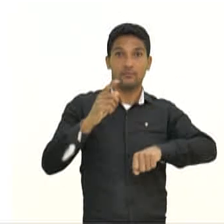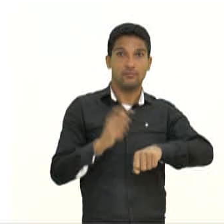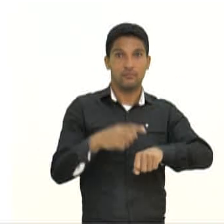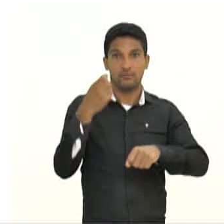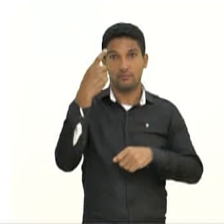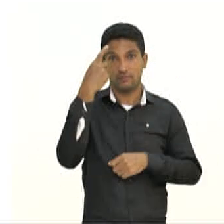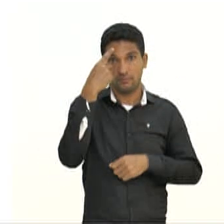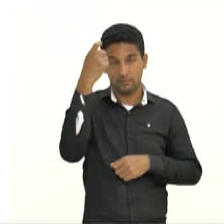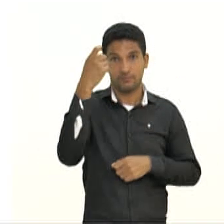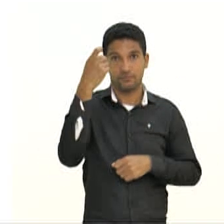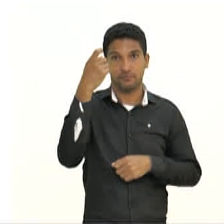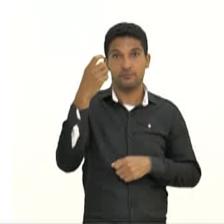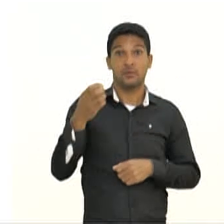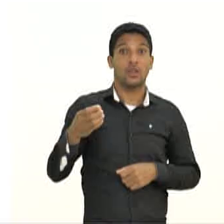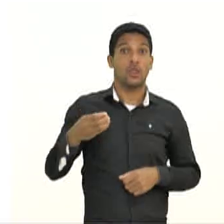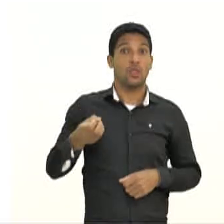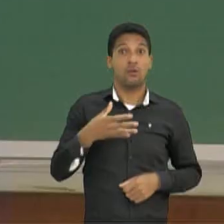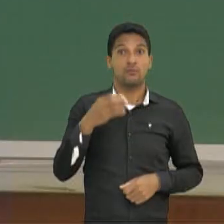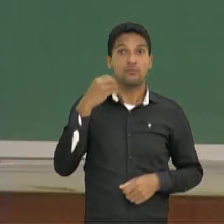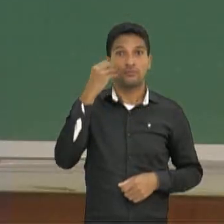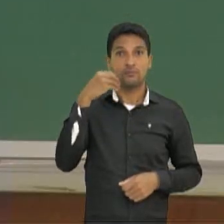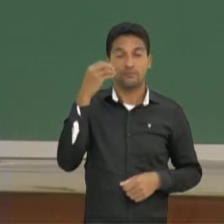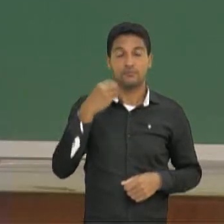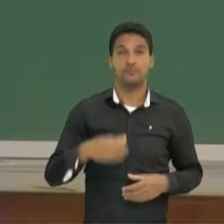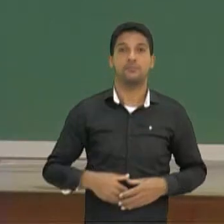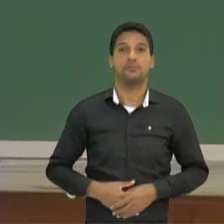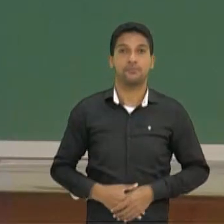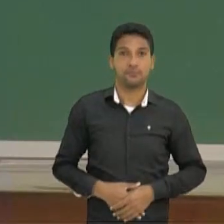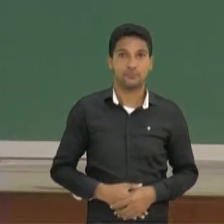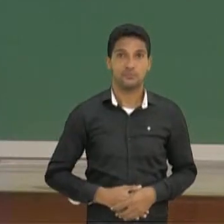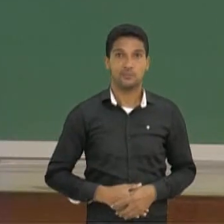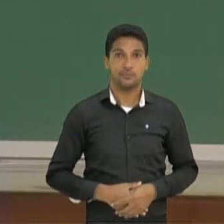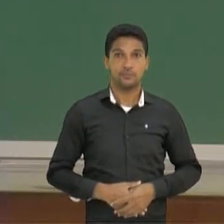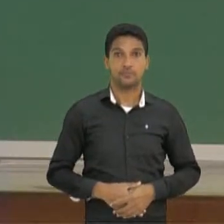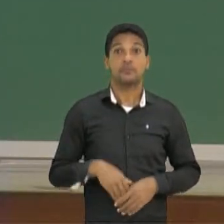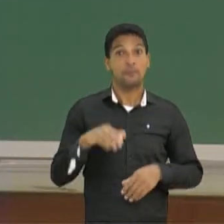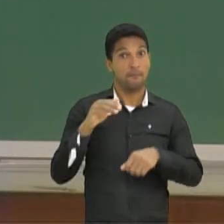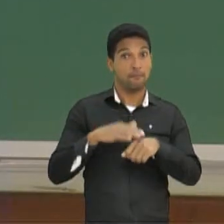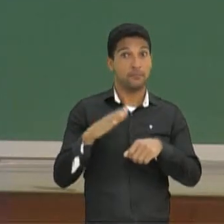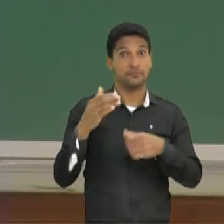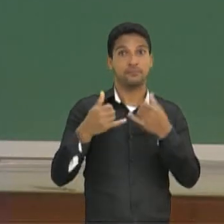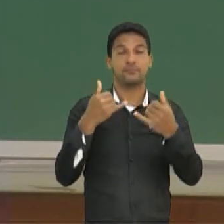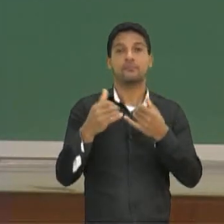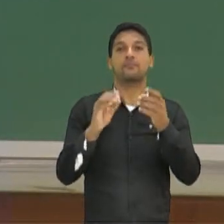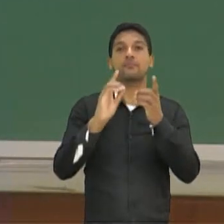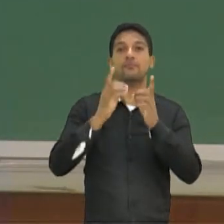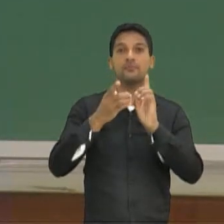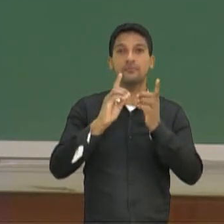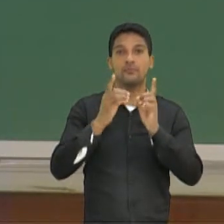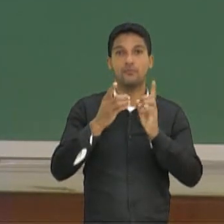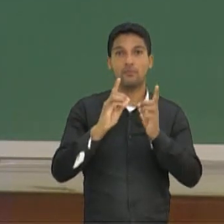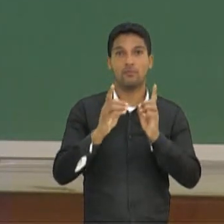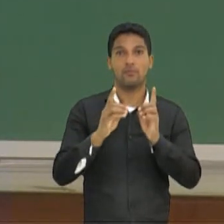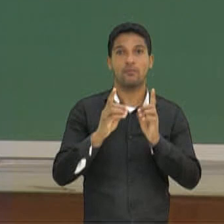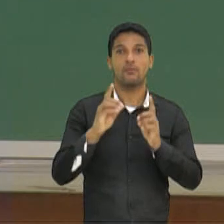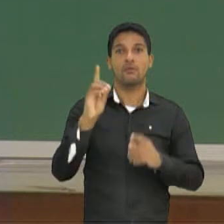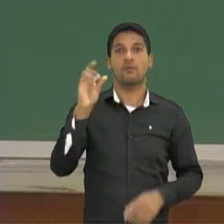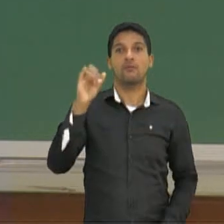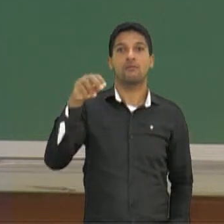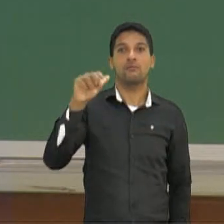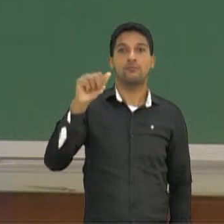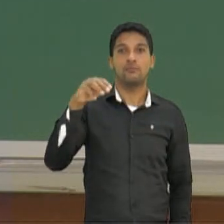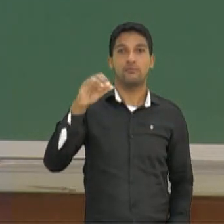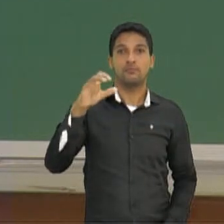era criar novas experiências através desse jogo, né? Tornar algo mais dinâmico. Então essa era a ideia das pesquisas e estudos de